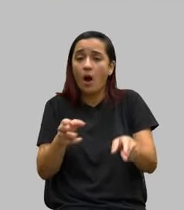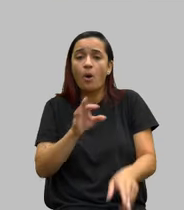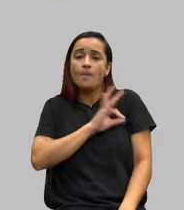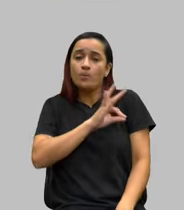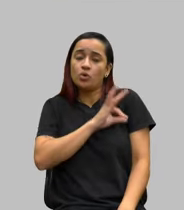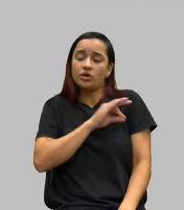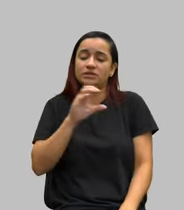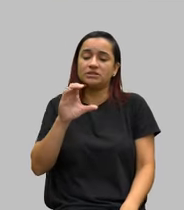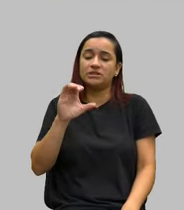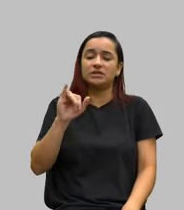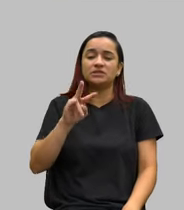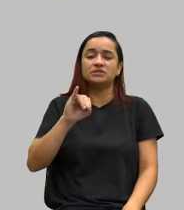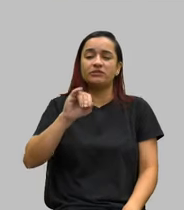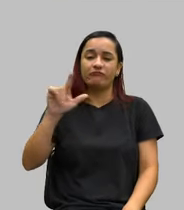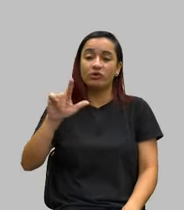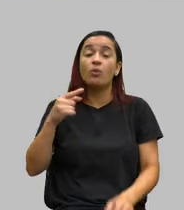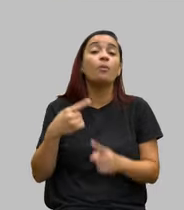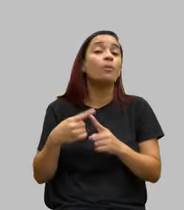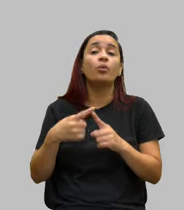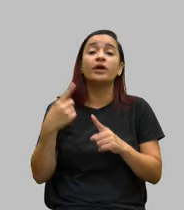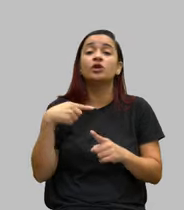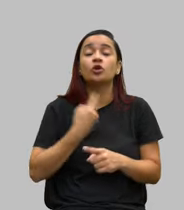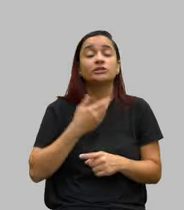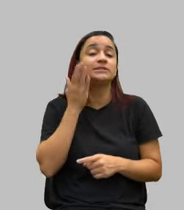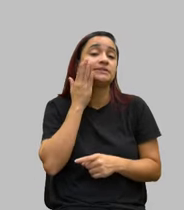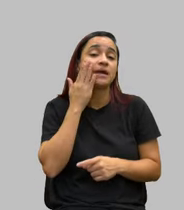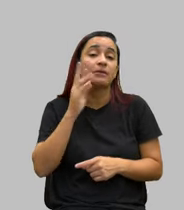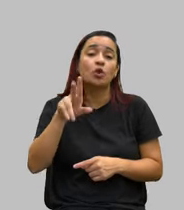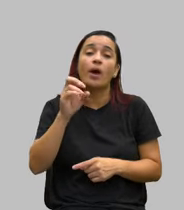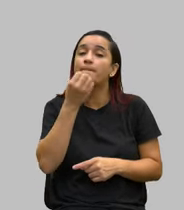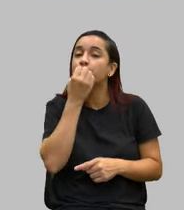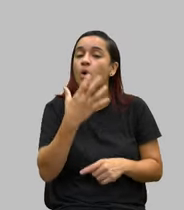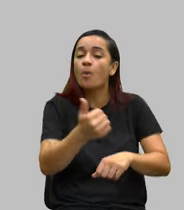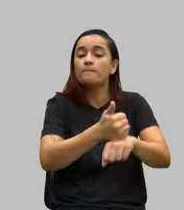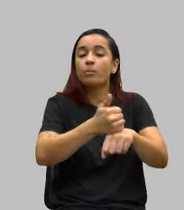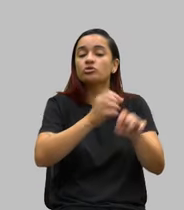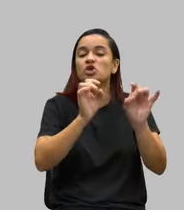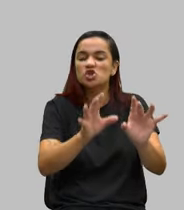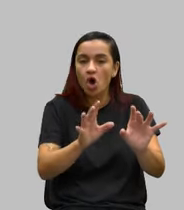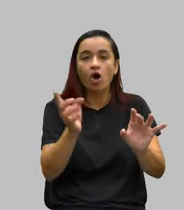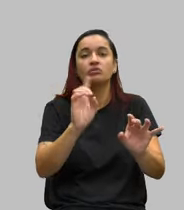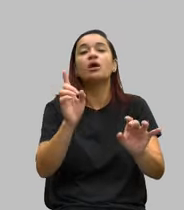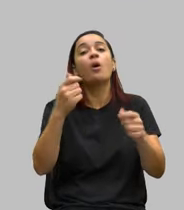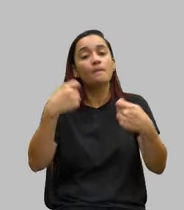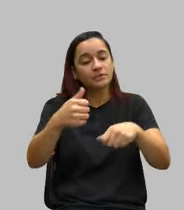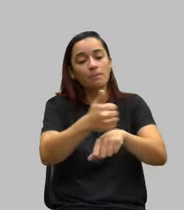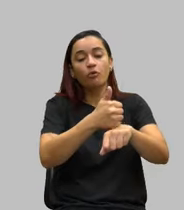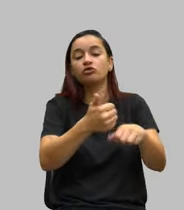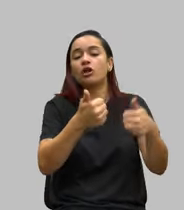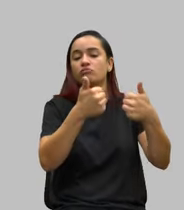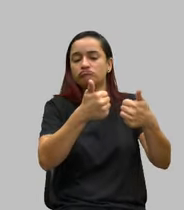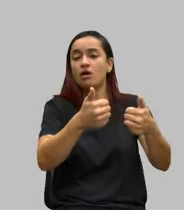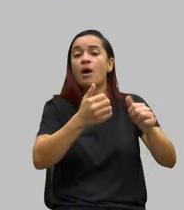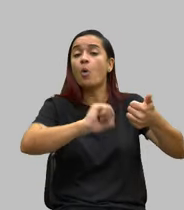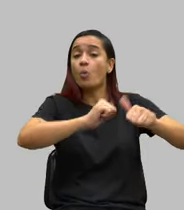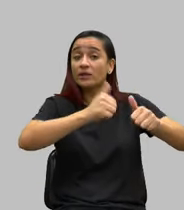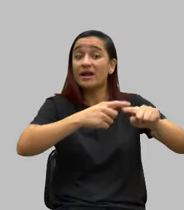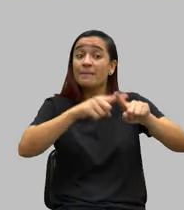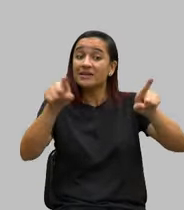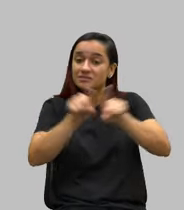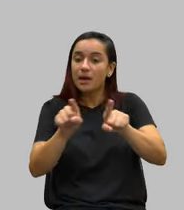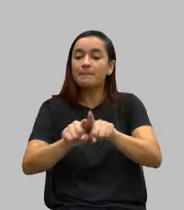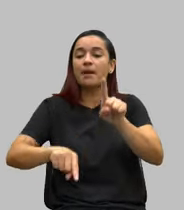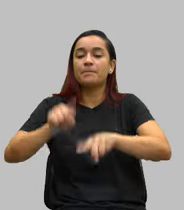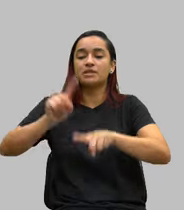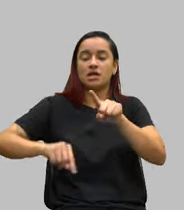que não basta termos bons profissionais Mas temos que ter profissionais qualificado mas sobretudo equipados sim